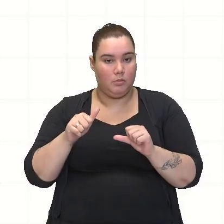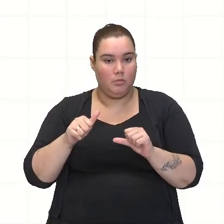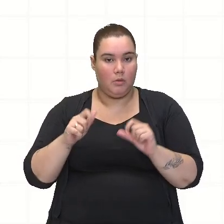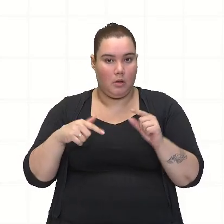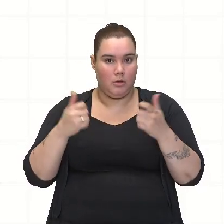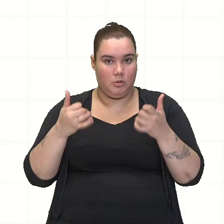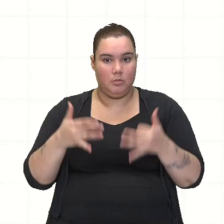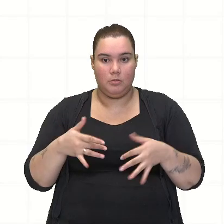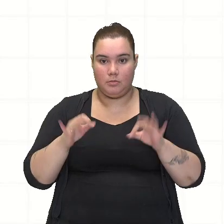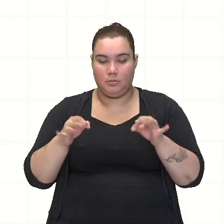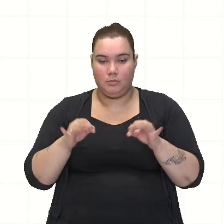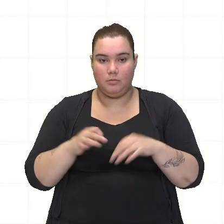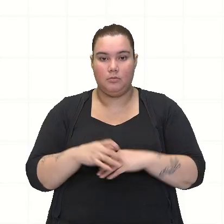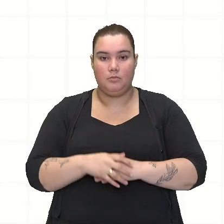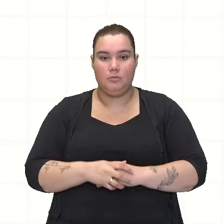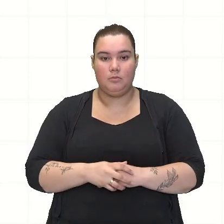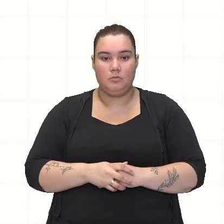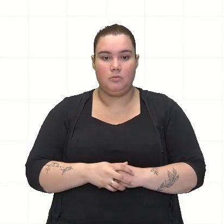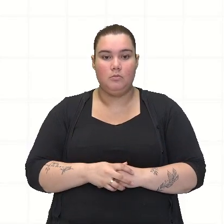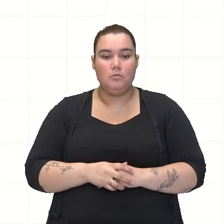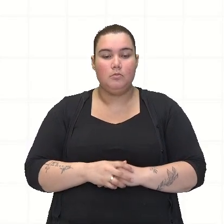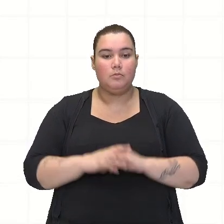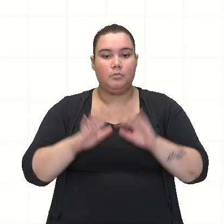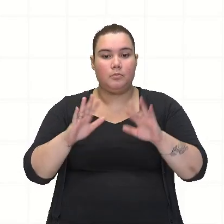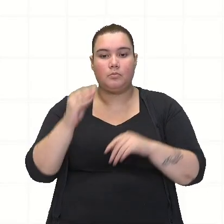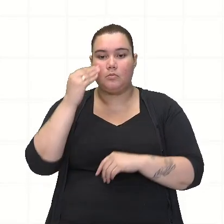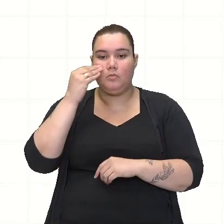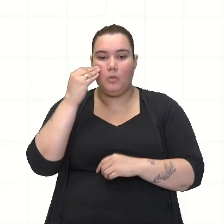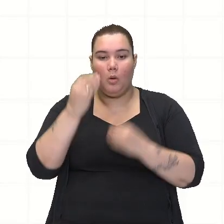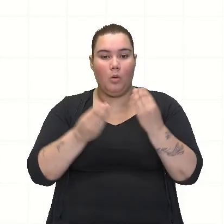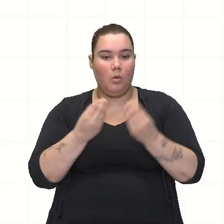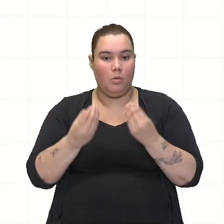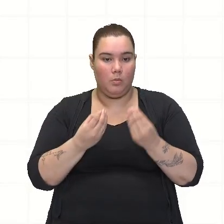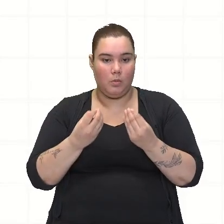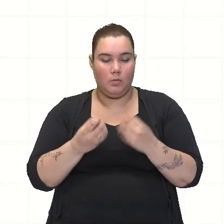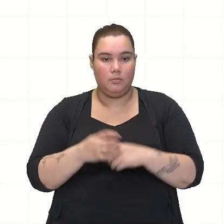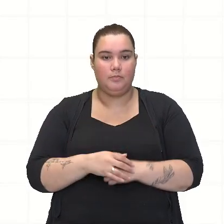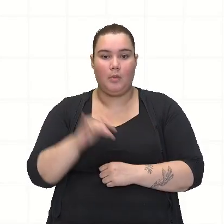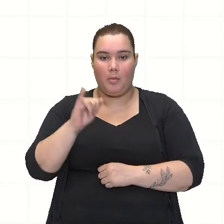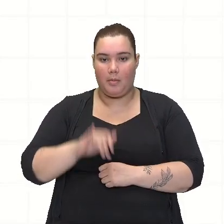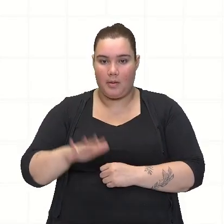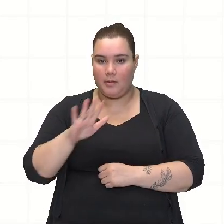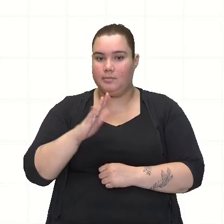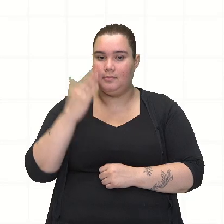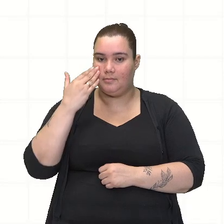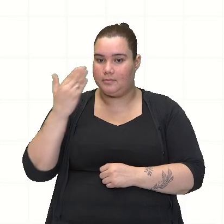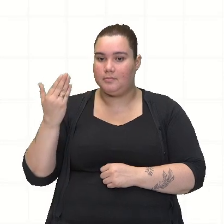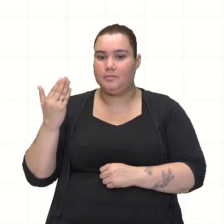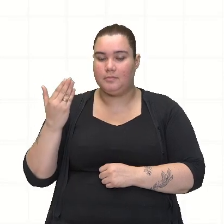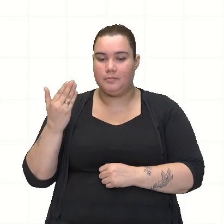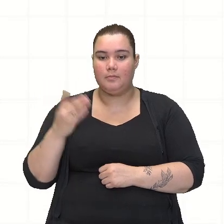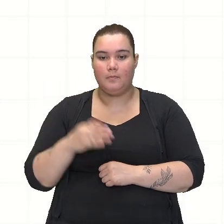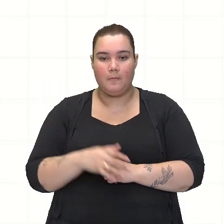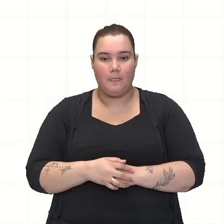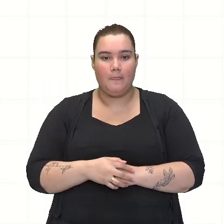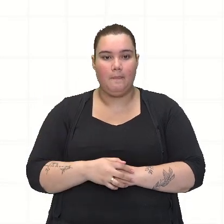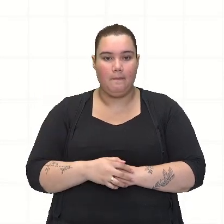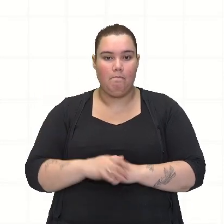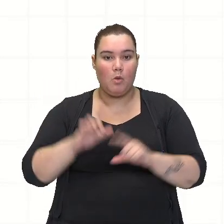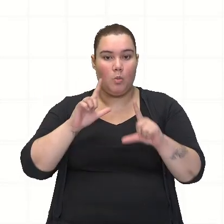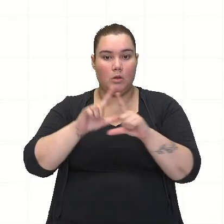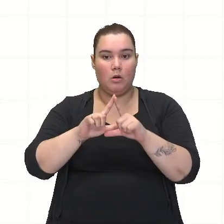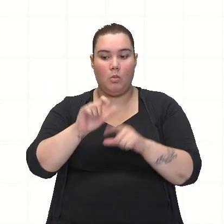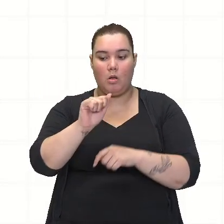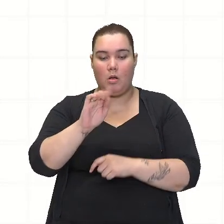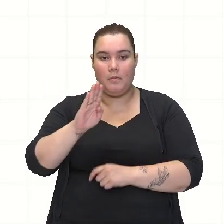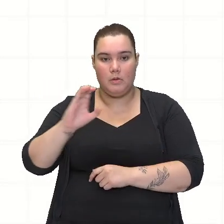olha. Beleza? Olha aí. Então, vamos ver aqui como é que ela fica. Tá aqui, olha. Reflexão do triângulo ABC em relação